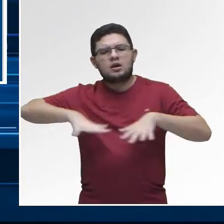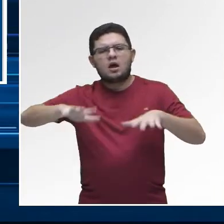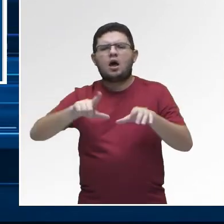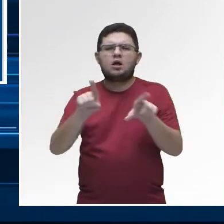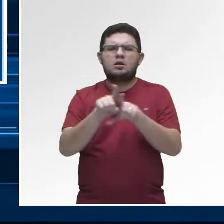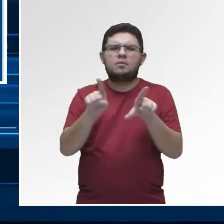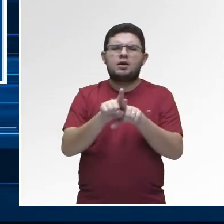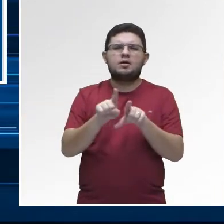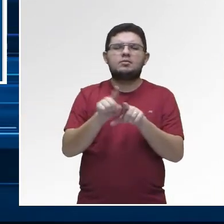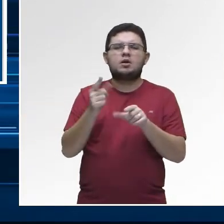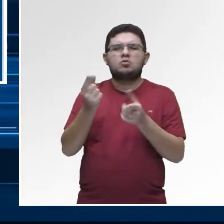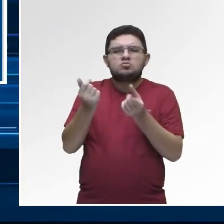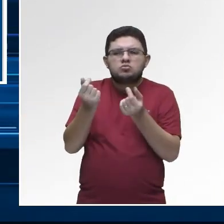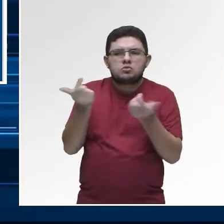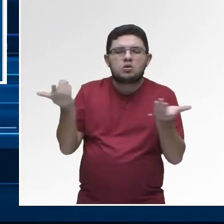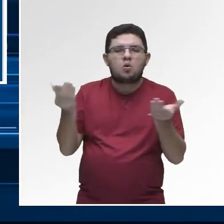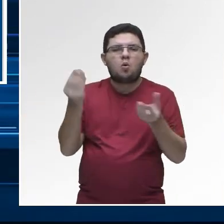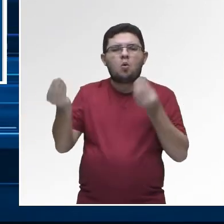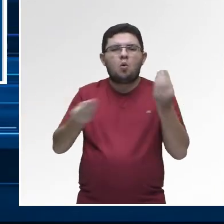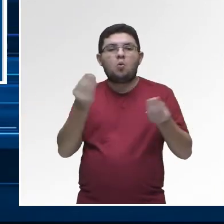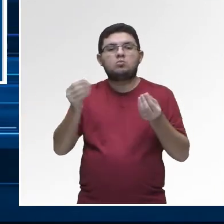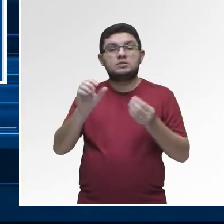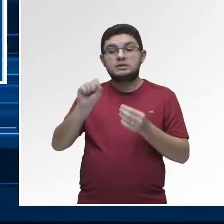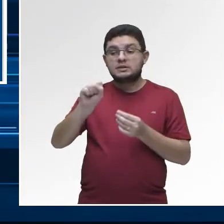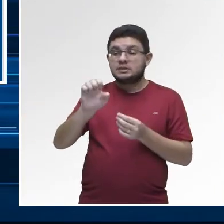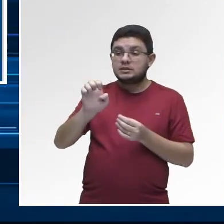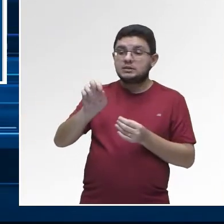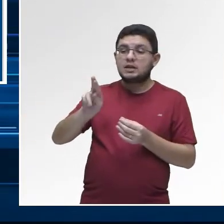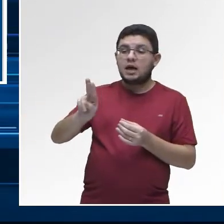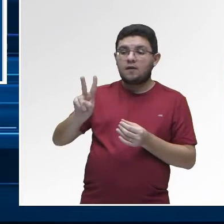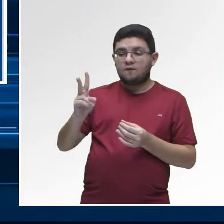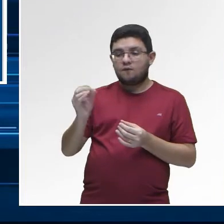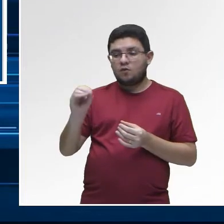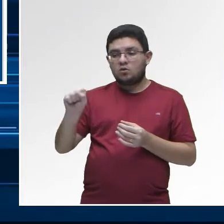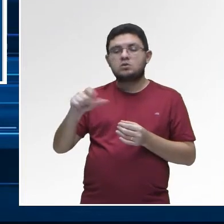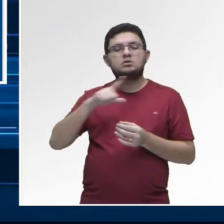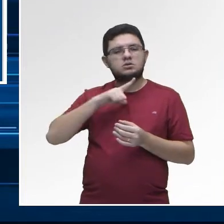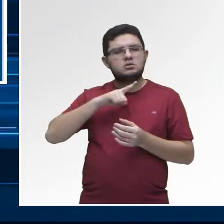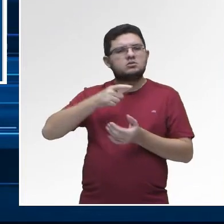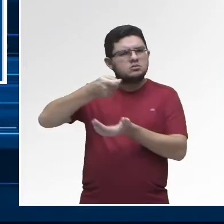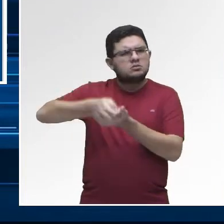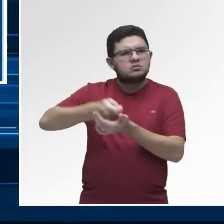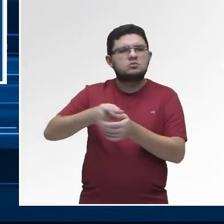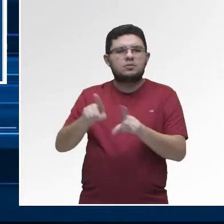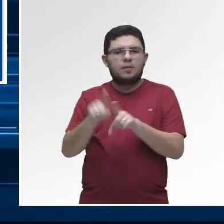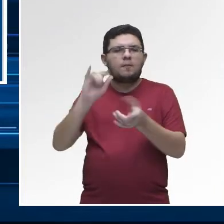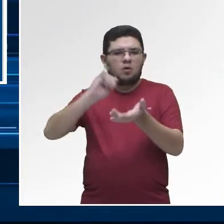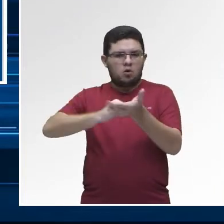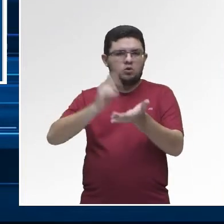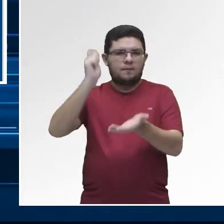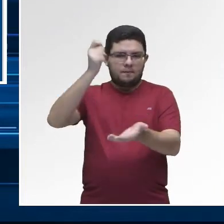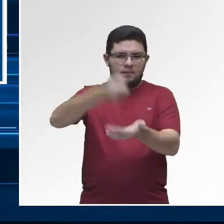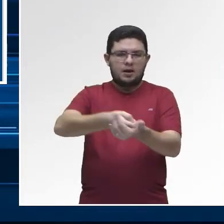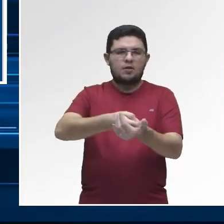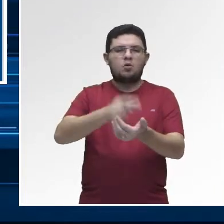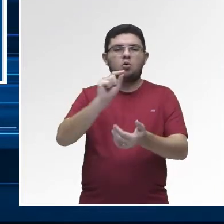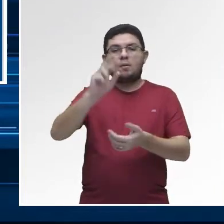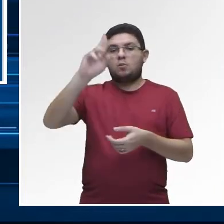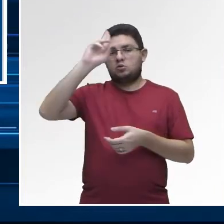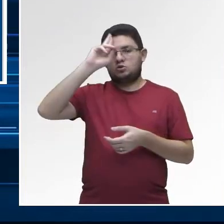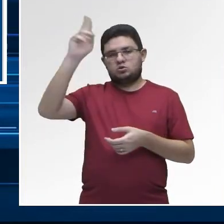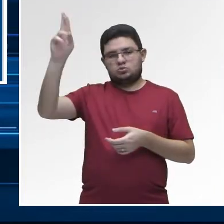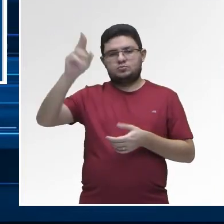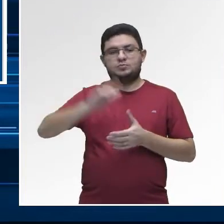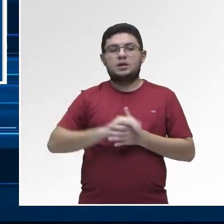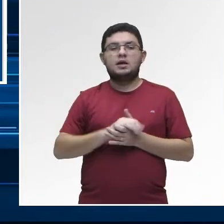várias obrigações e pagavam muitos impostos ao senhor feudal, havendo 3 impostos